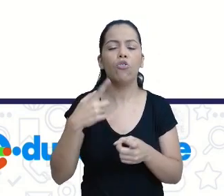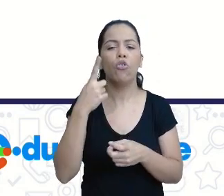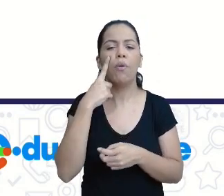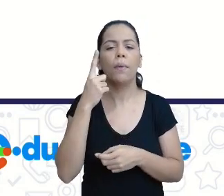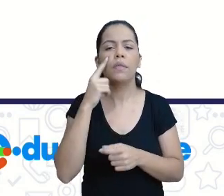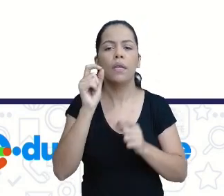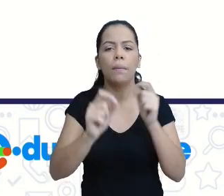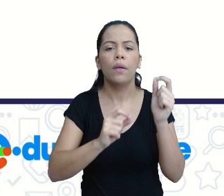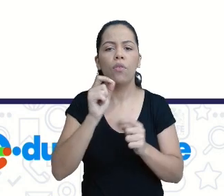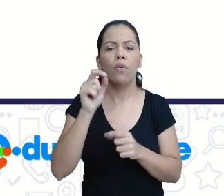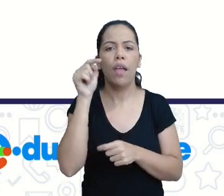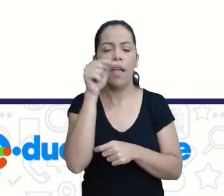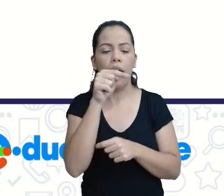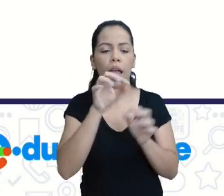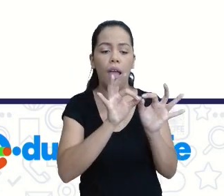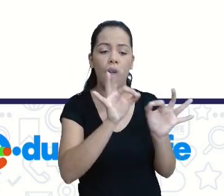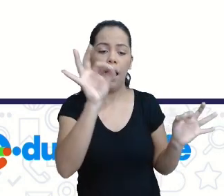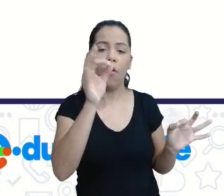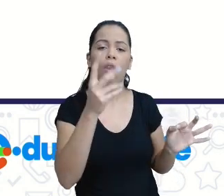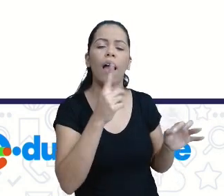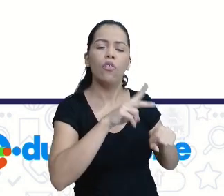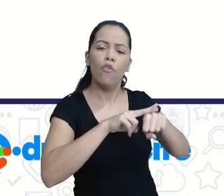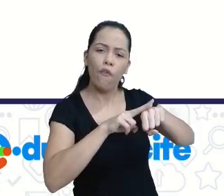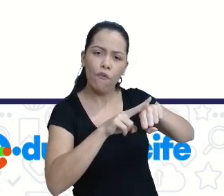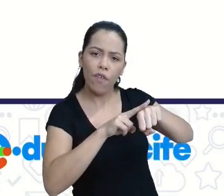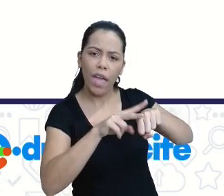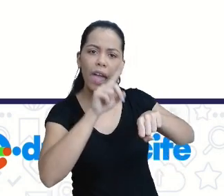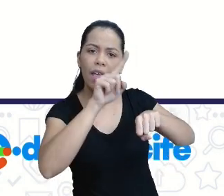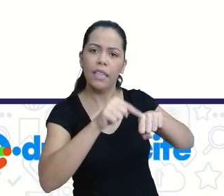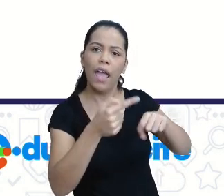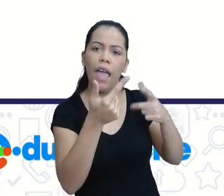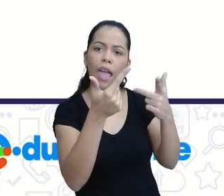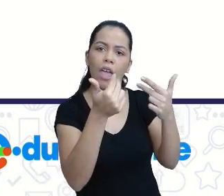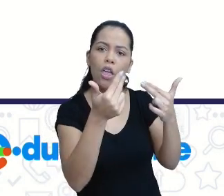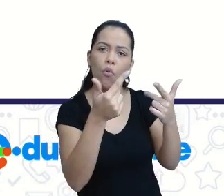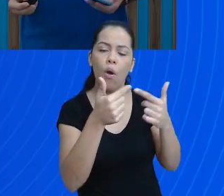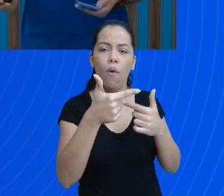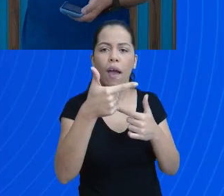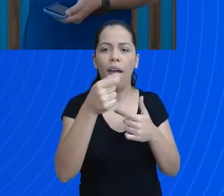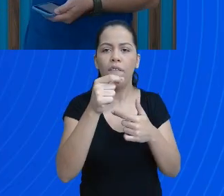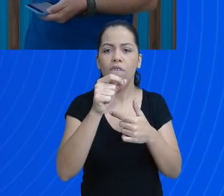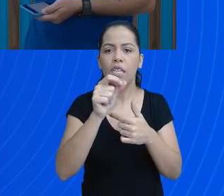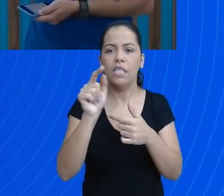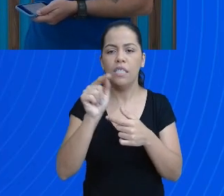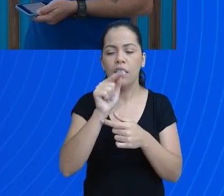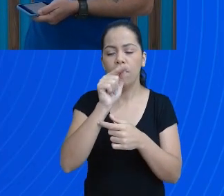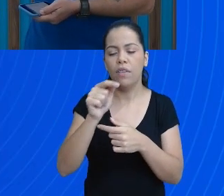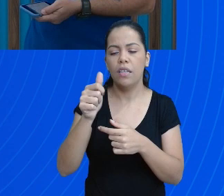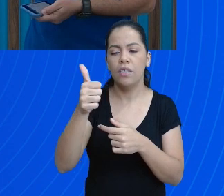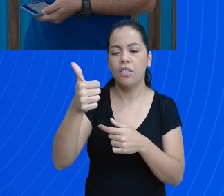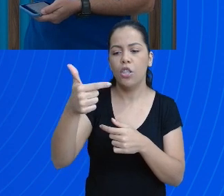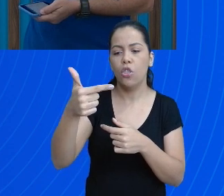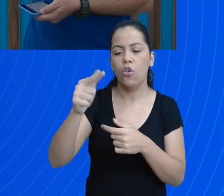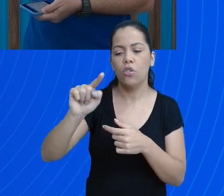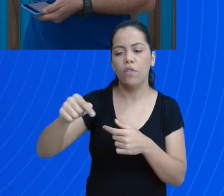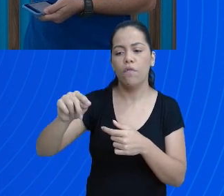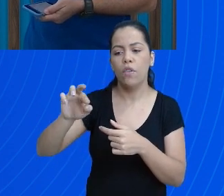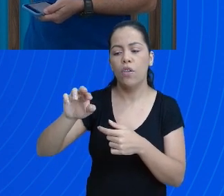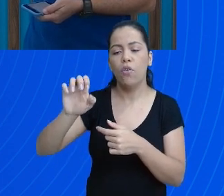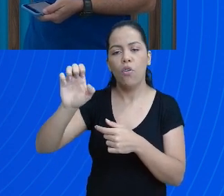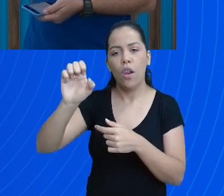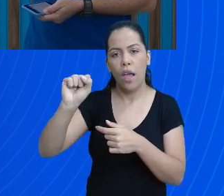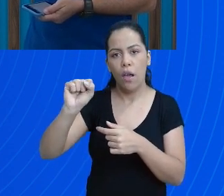vezes ele, é igual a 20 vezes 12,8. O que é isso? Ele está dizendo que aquele lado ali,